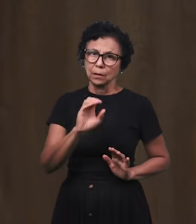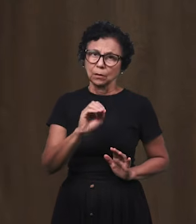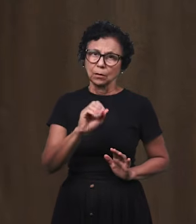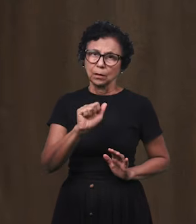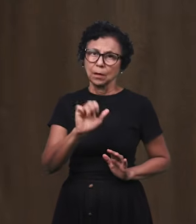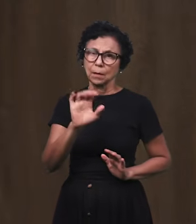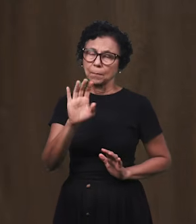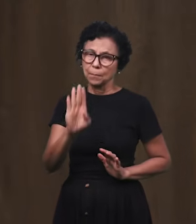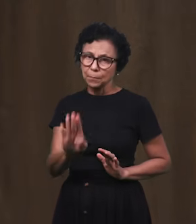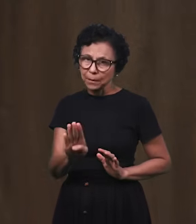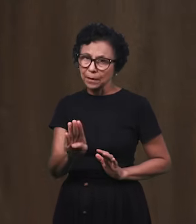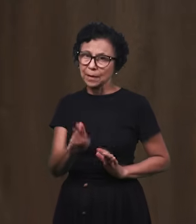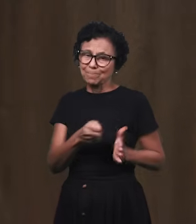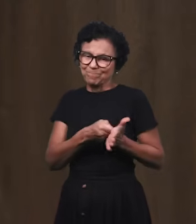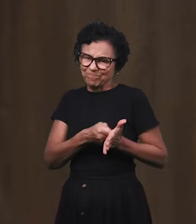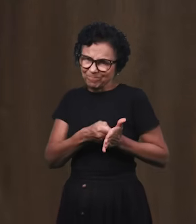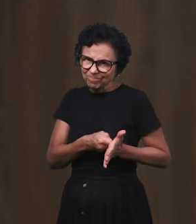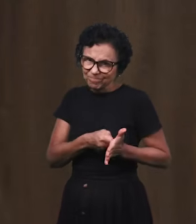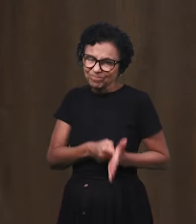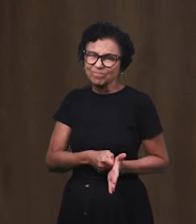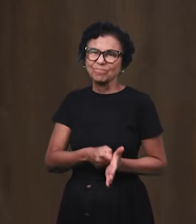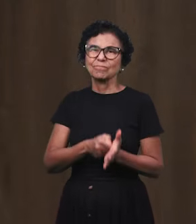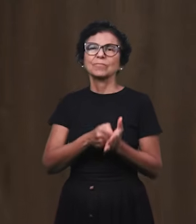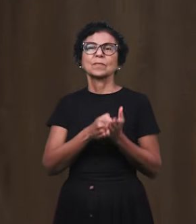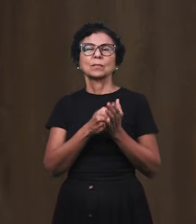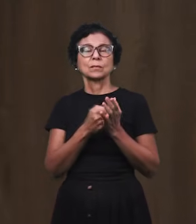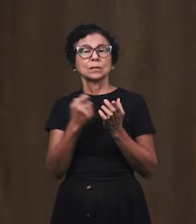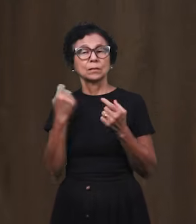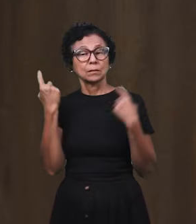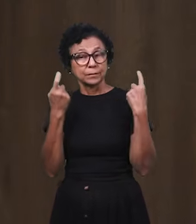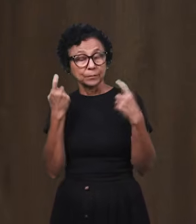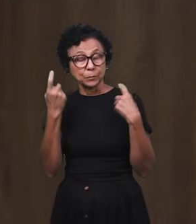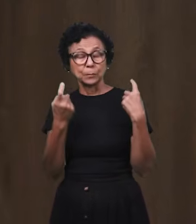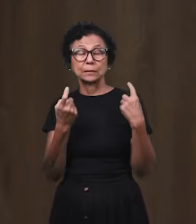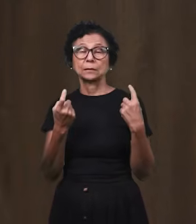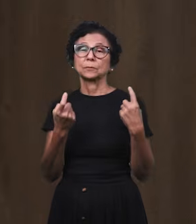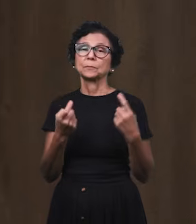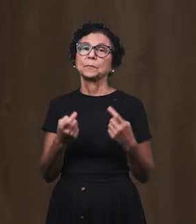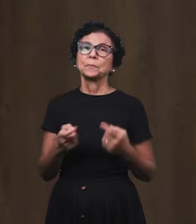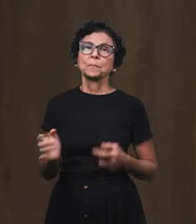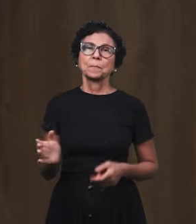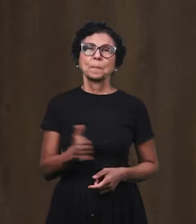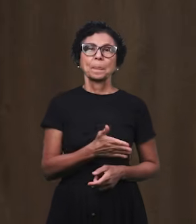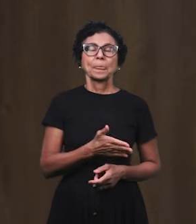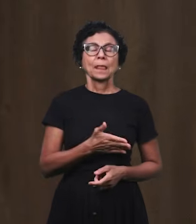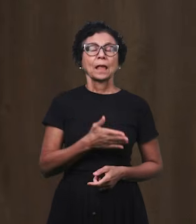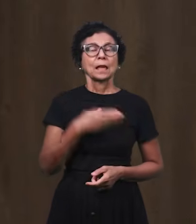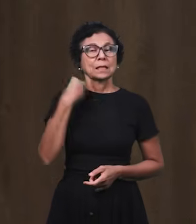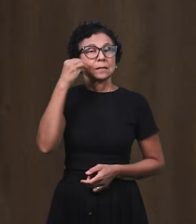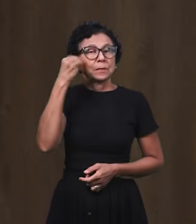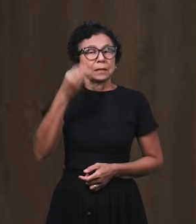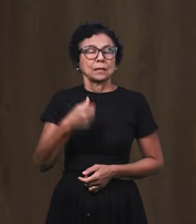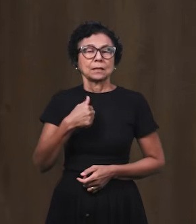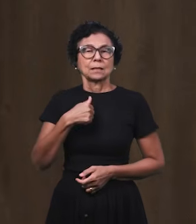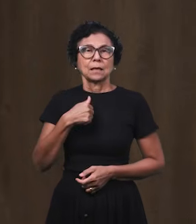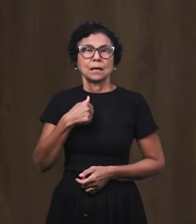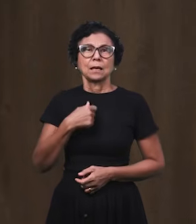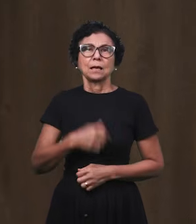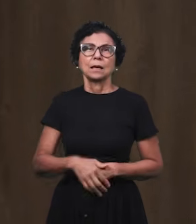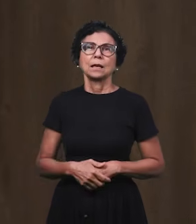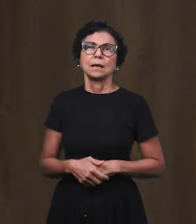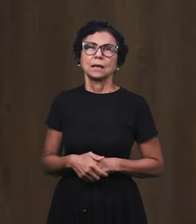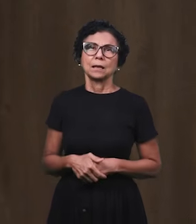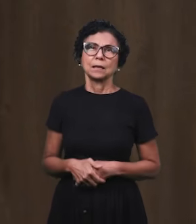preocupação. Só que eu tenho uma experiência que é a seguinte: eu entrei na faculdade um pouquinho mais velha, né? Já estava no mercado de